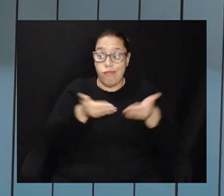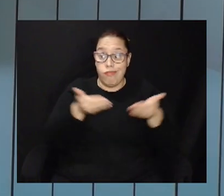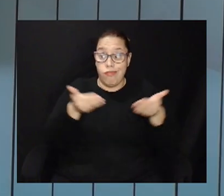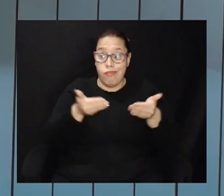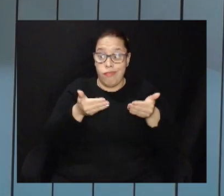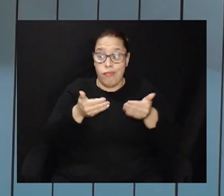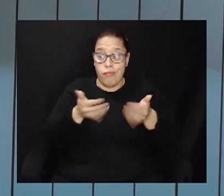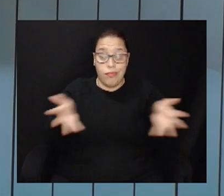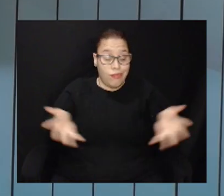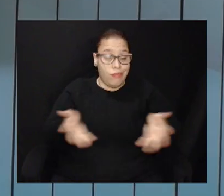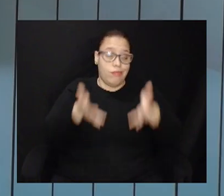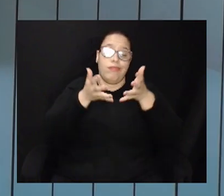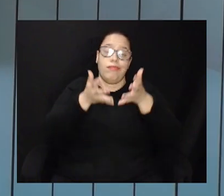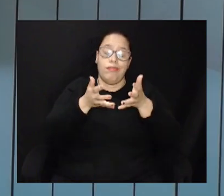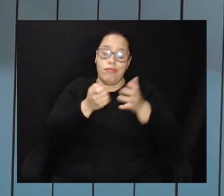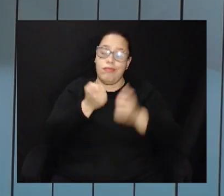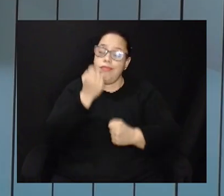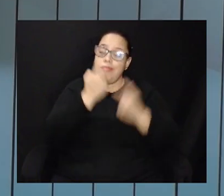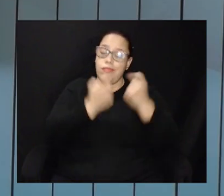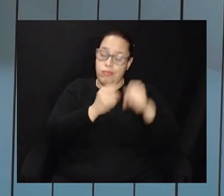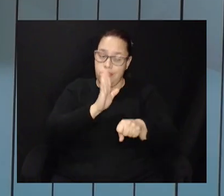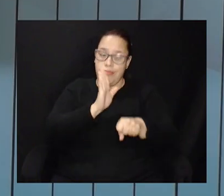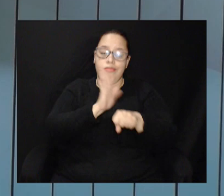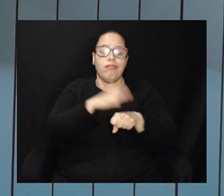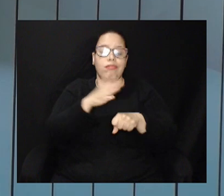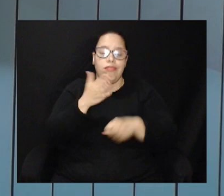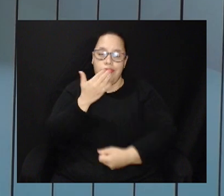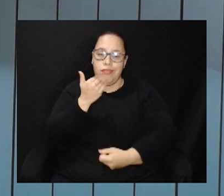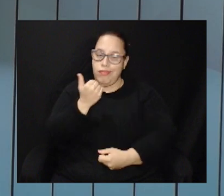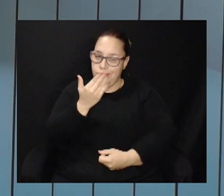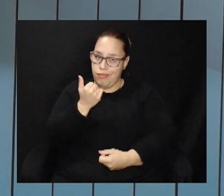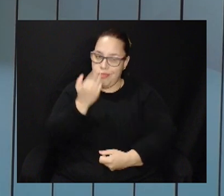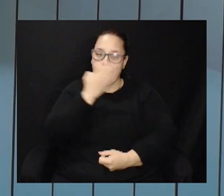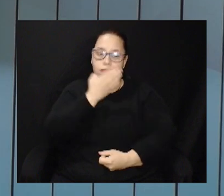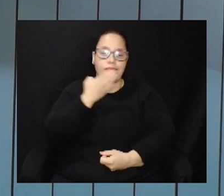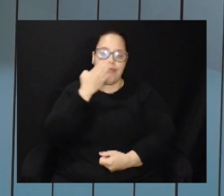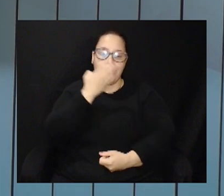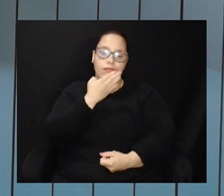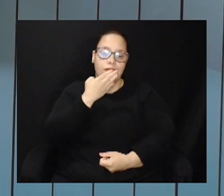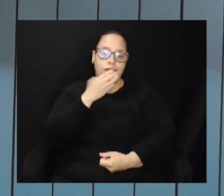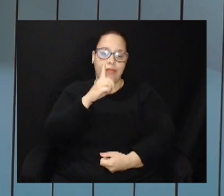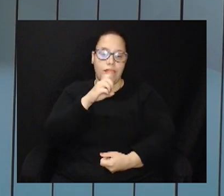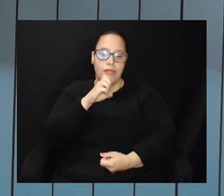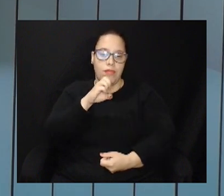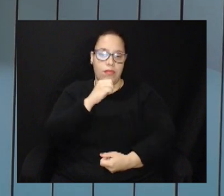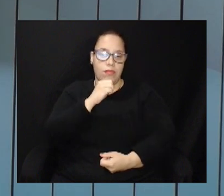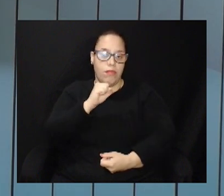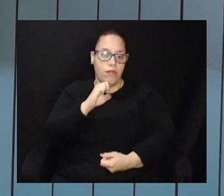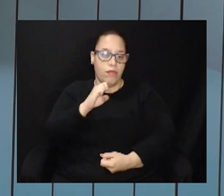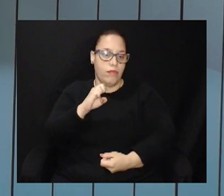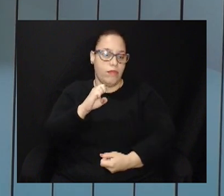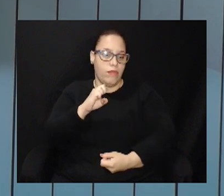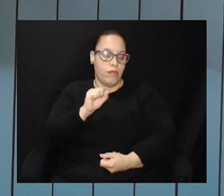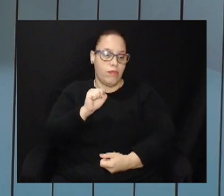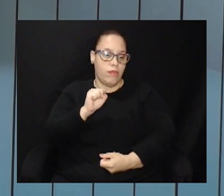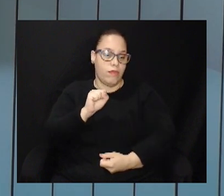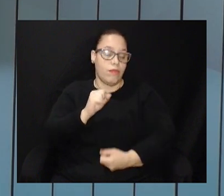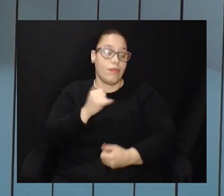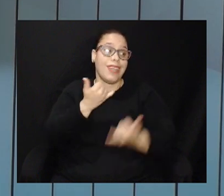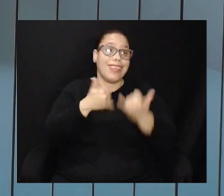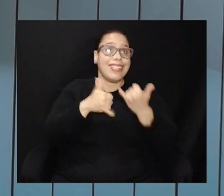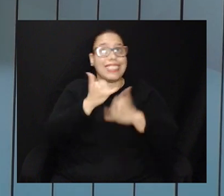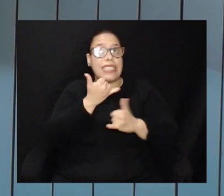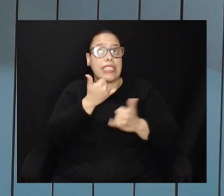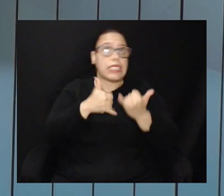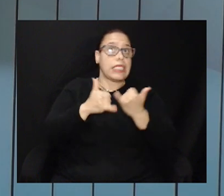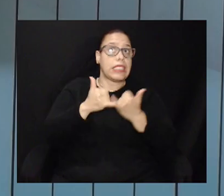incentivando um pouquinho mais o consumo dos doces, né? Você acredita que essa brincadeira, que a